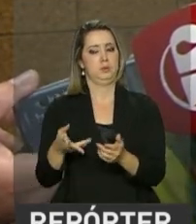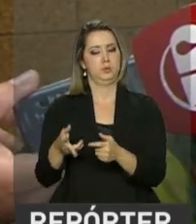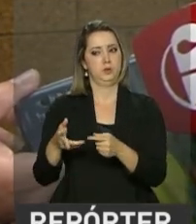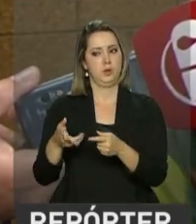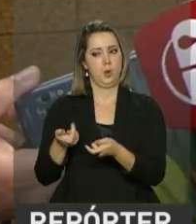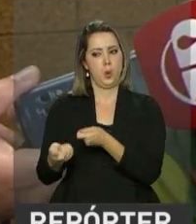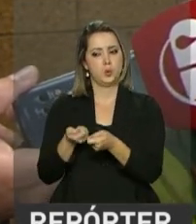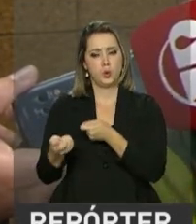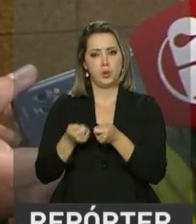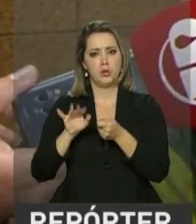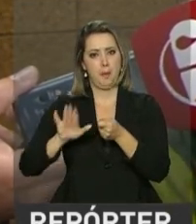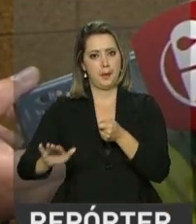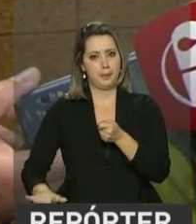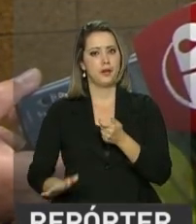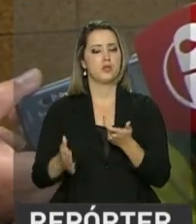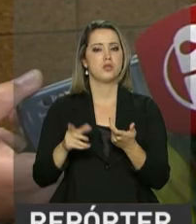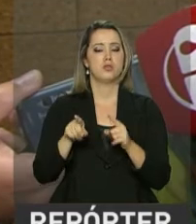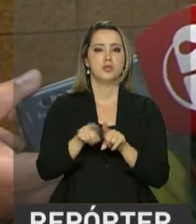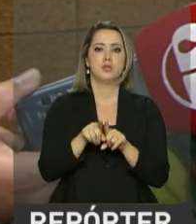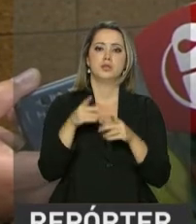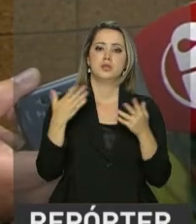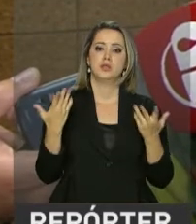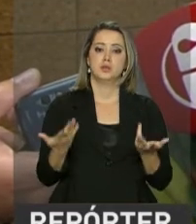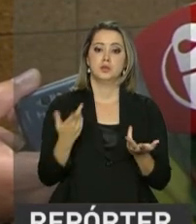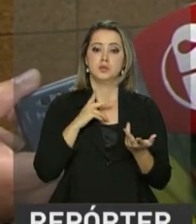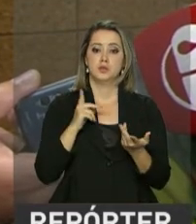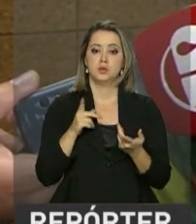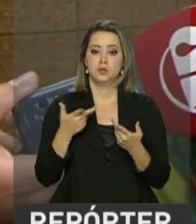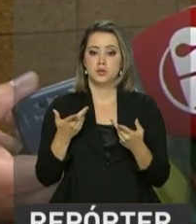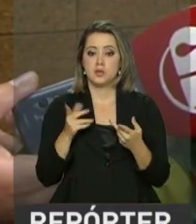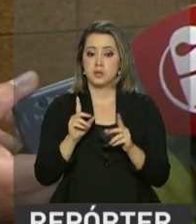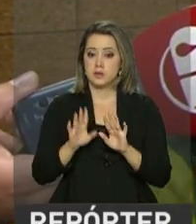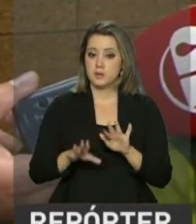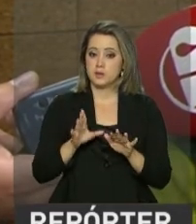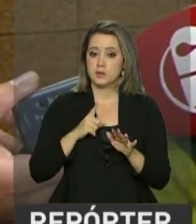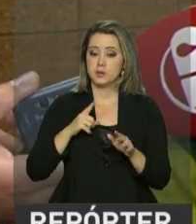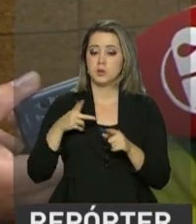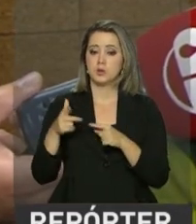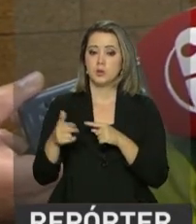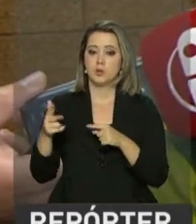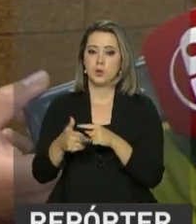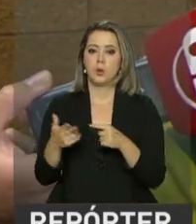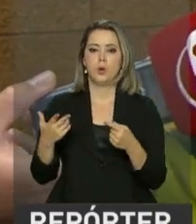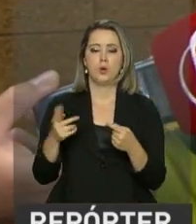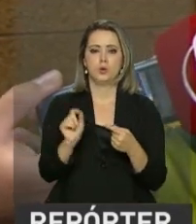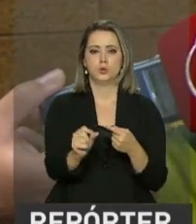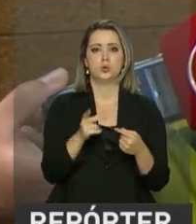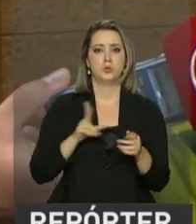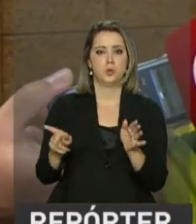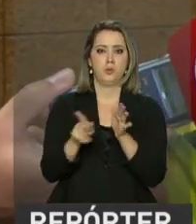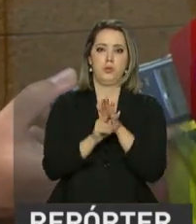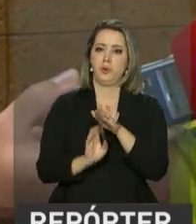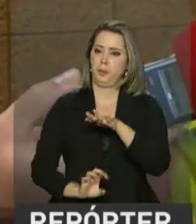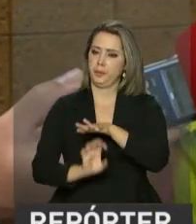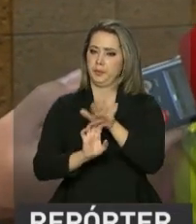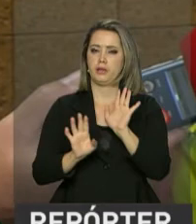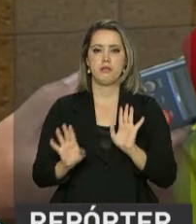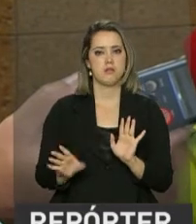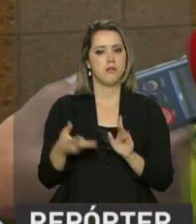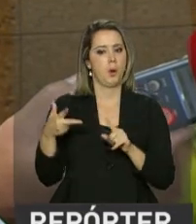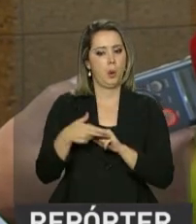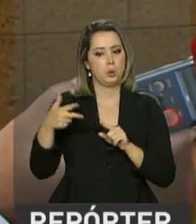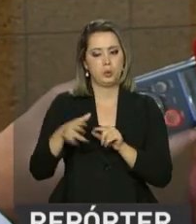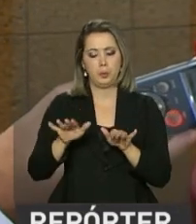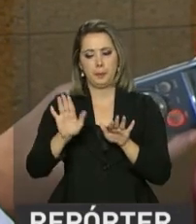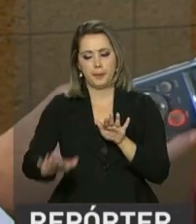alguns em alguns casos até que havendo algum curso a ser acrescidos comerciantes dos empresários então